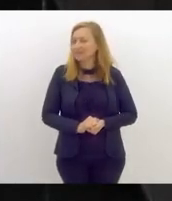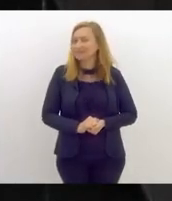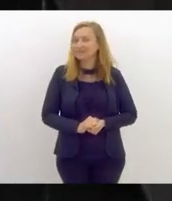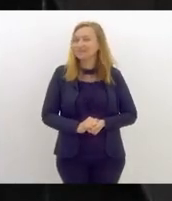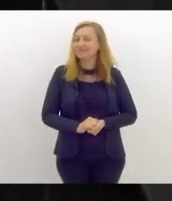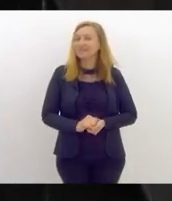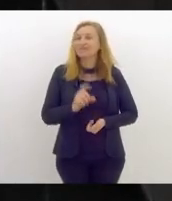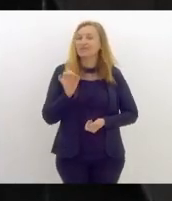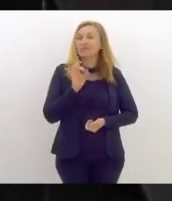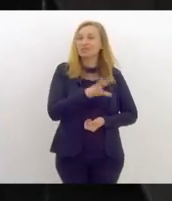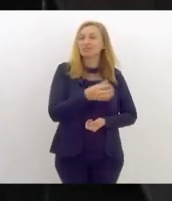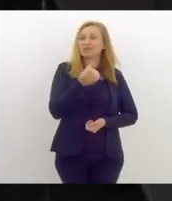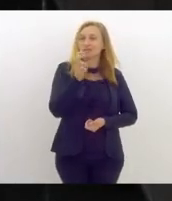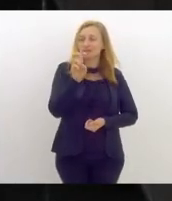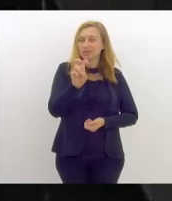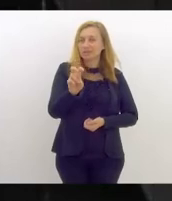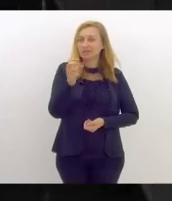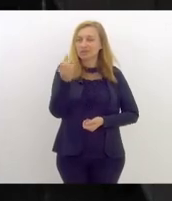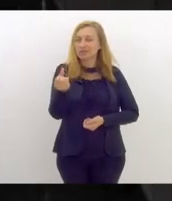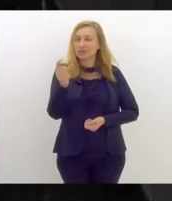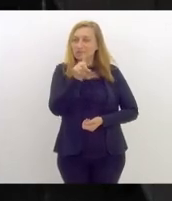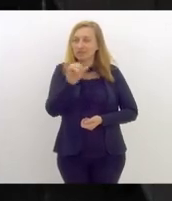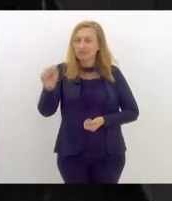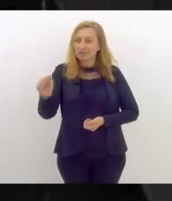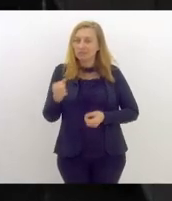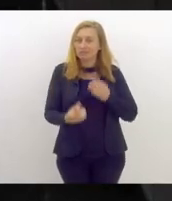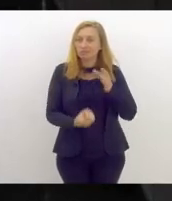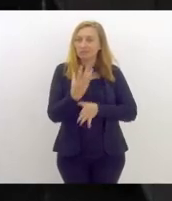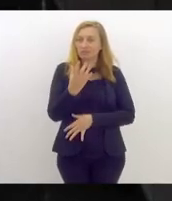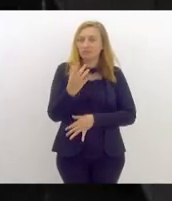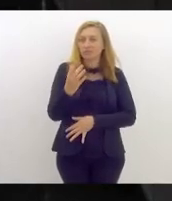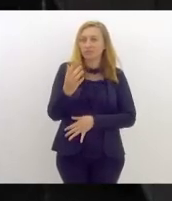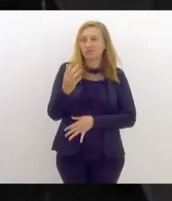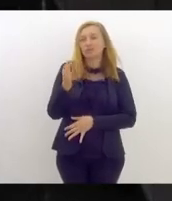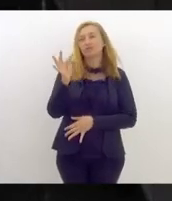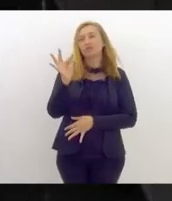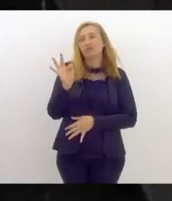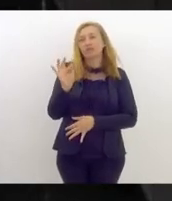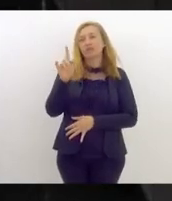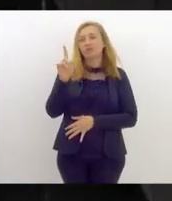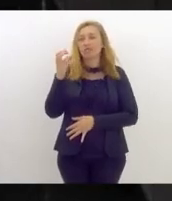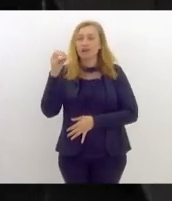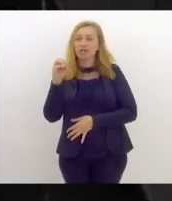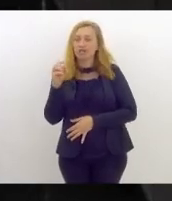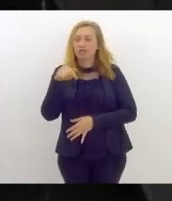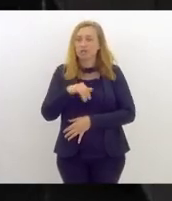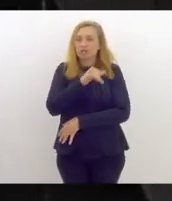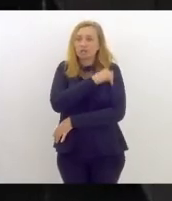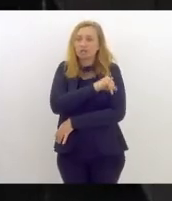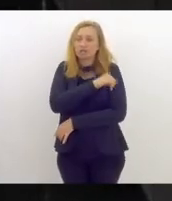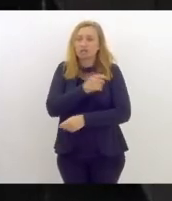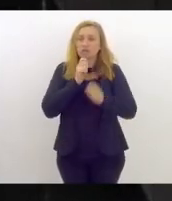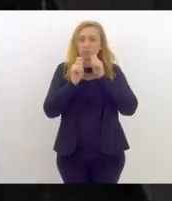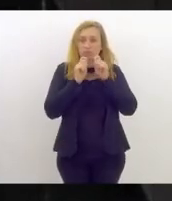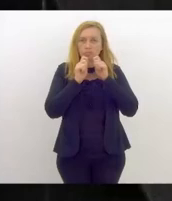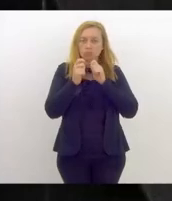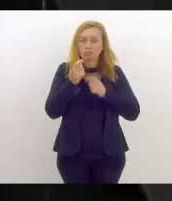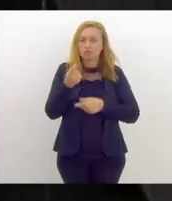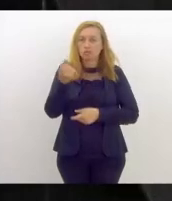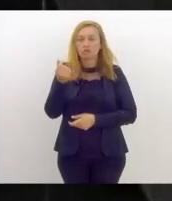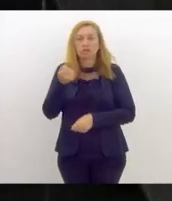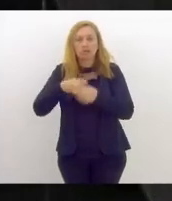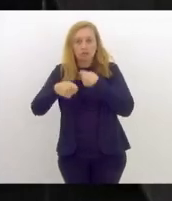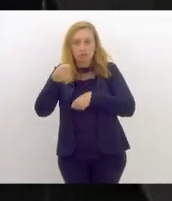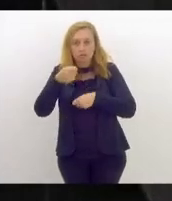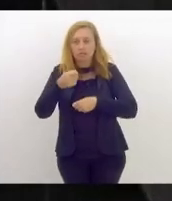cinco seis dias que foi o documento produzido por Flávio Oliveira né jornalista aqui do Rio de Janeiro da editoria de economia de